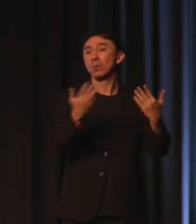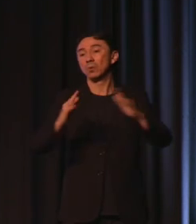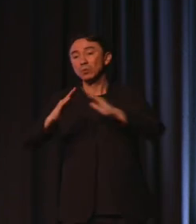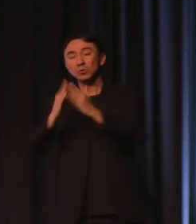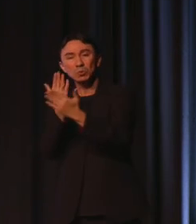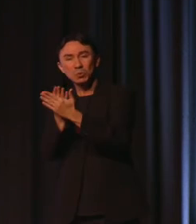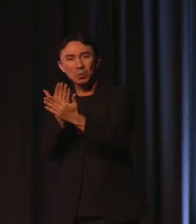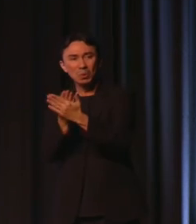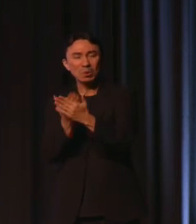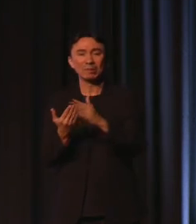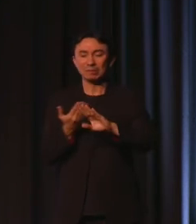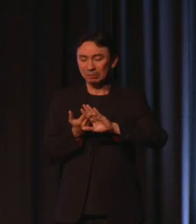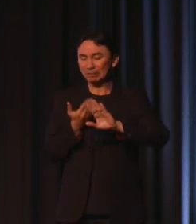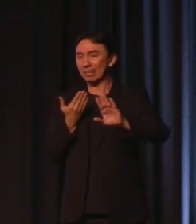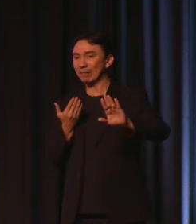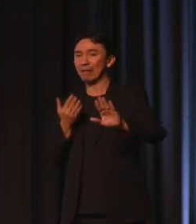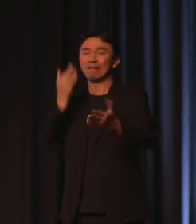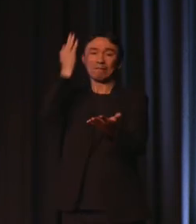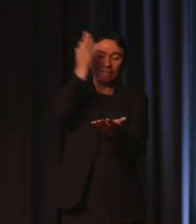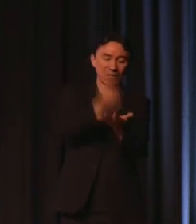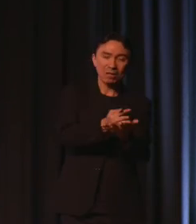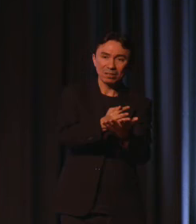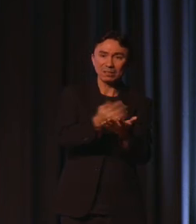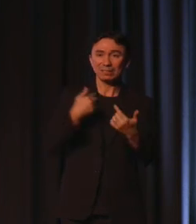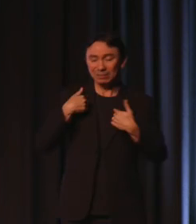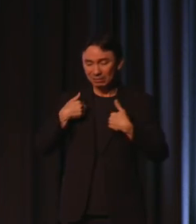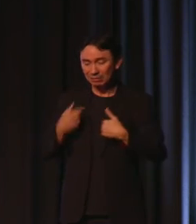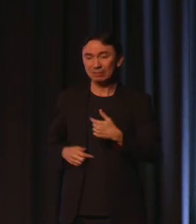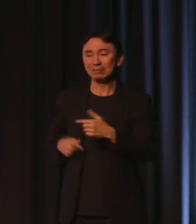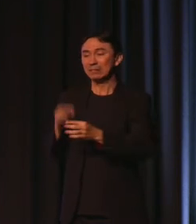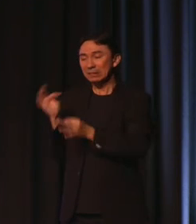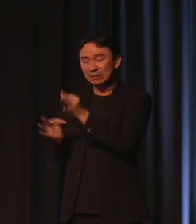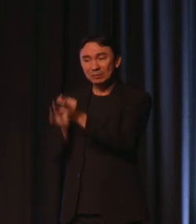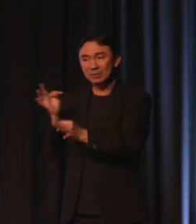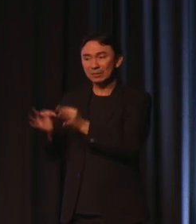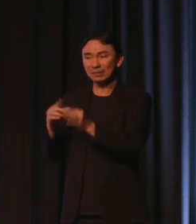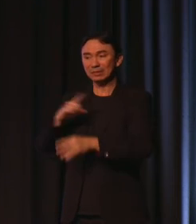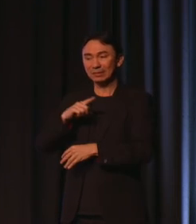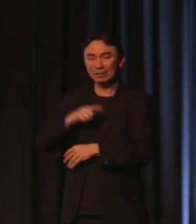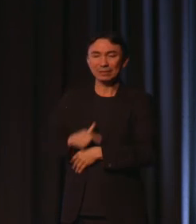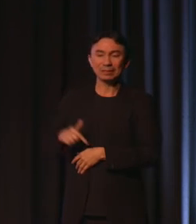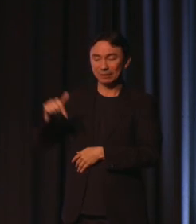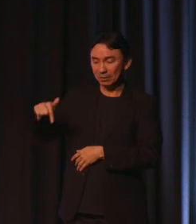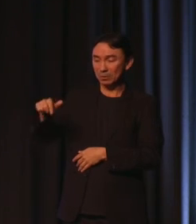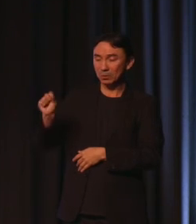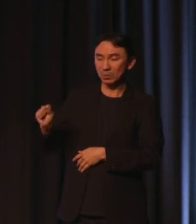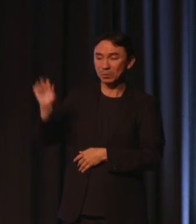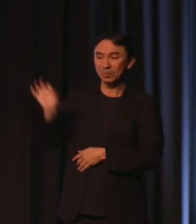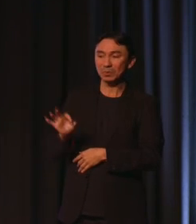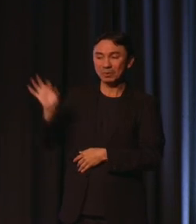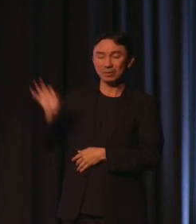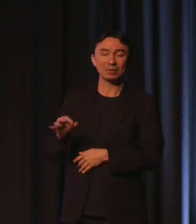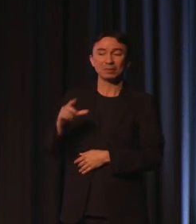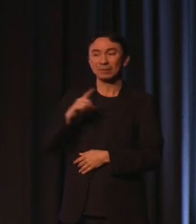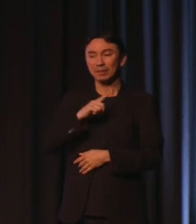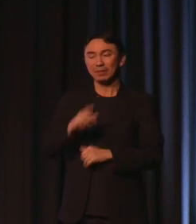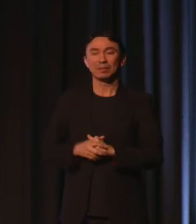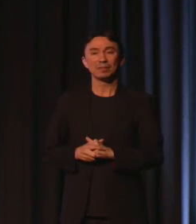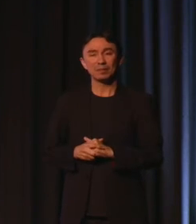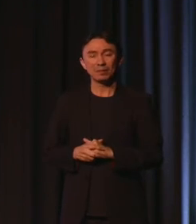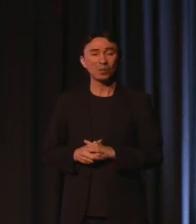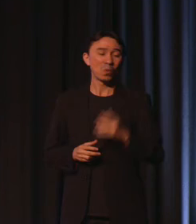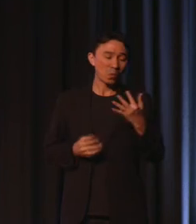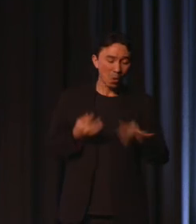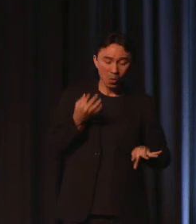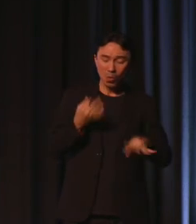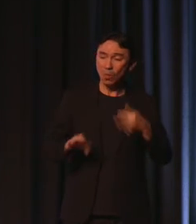falta ao trabalho, né, em função do tratamento, 78%, em função de dores, 82%, falta